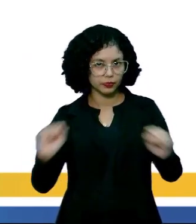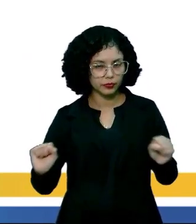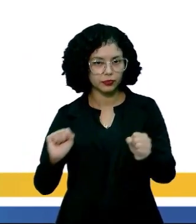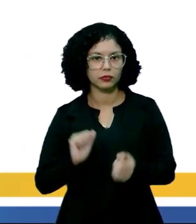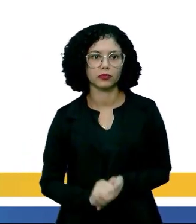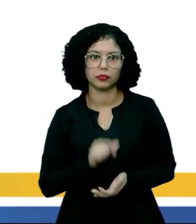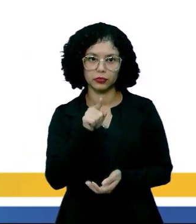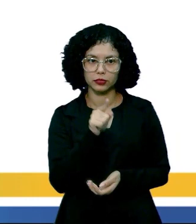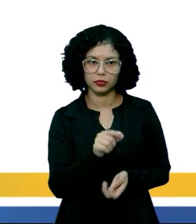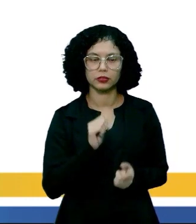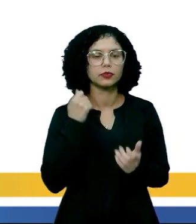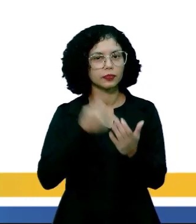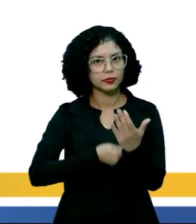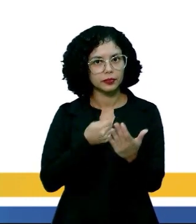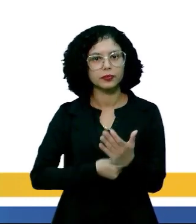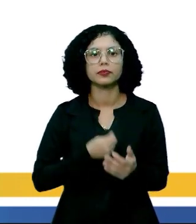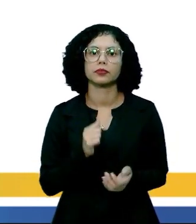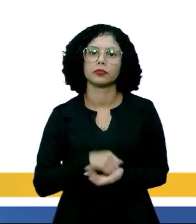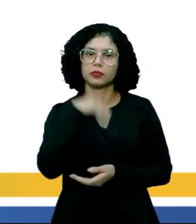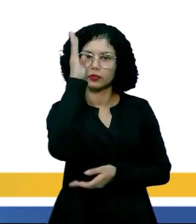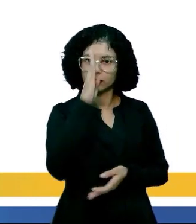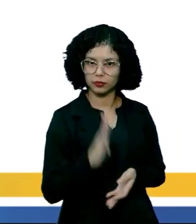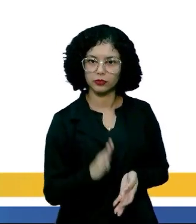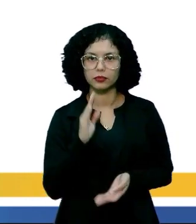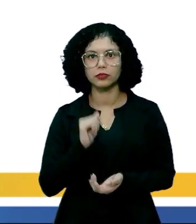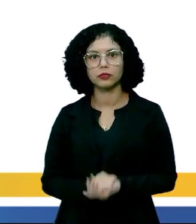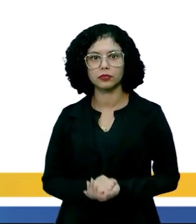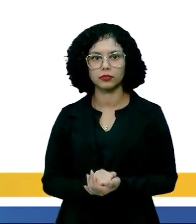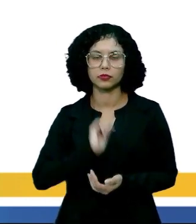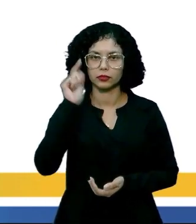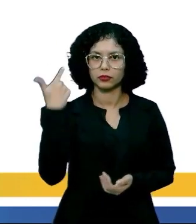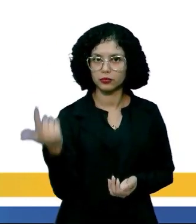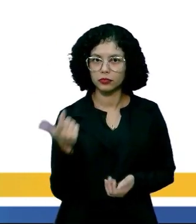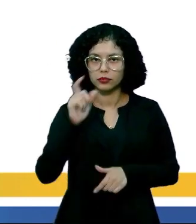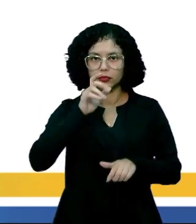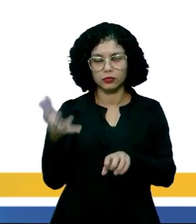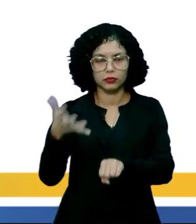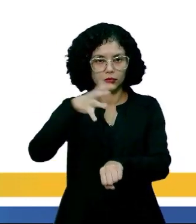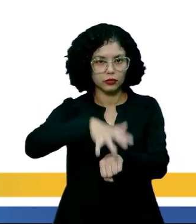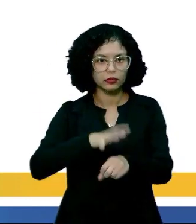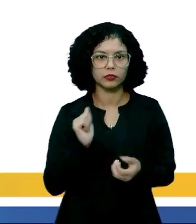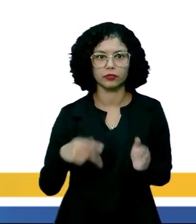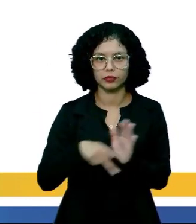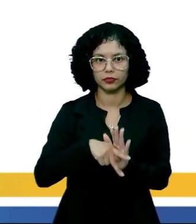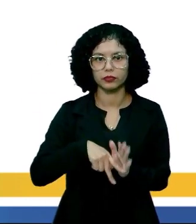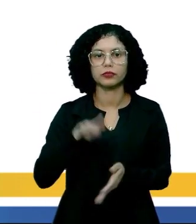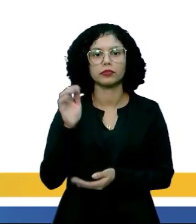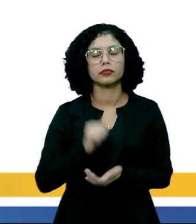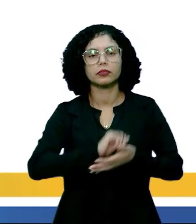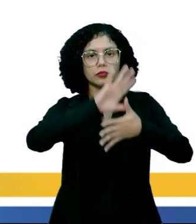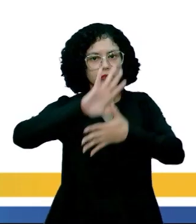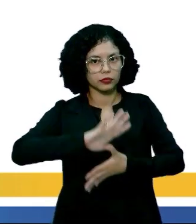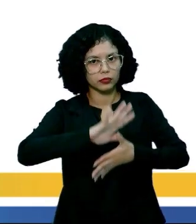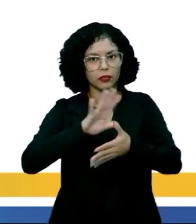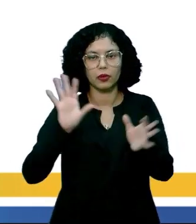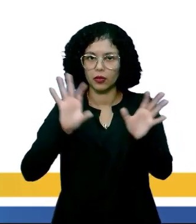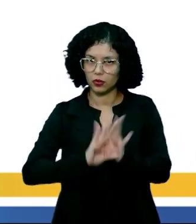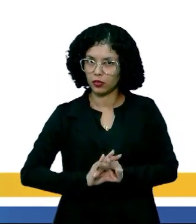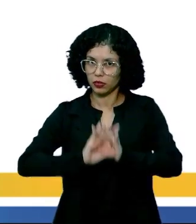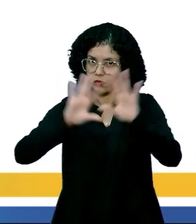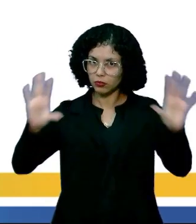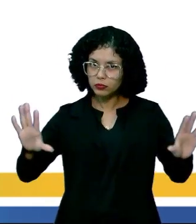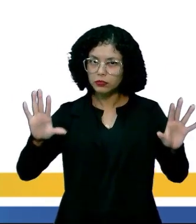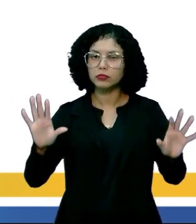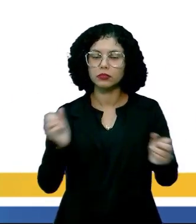abolição. Foram eles que pressionaram o Brasil, né, e outras colônias da América a libertar